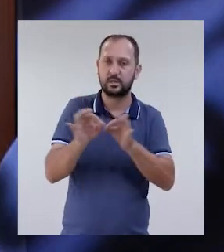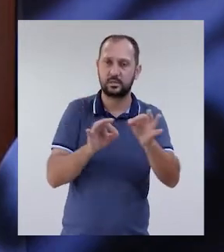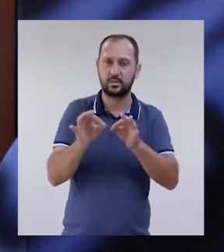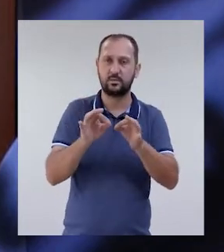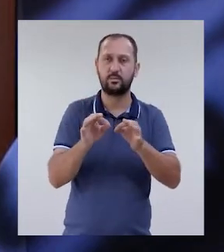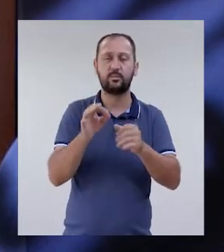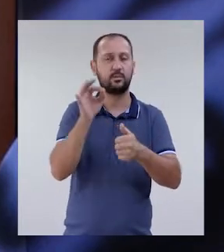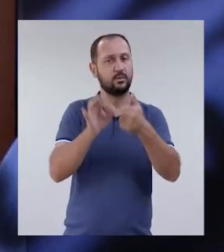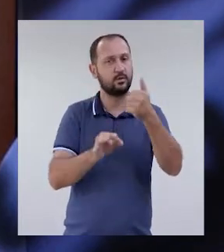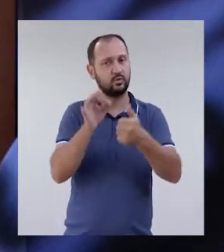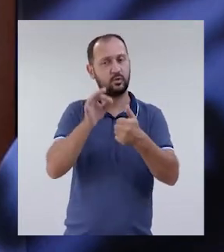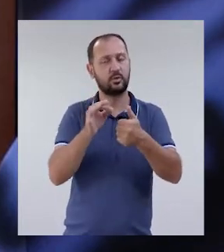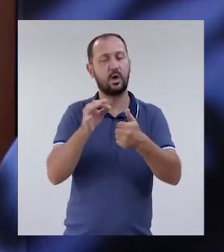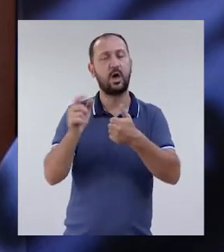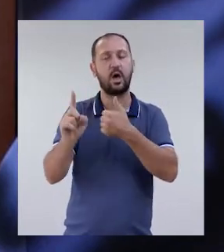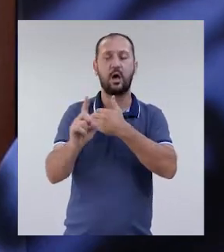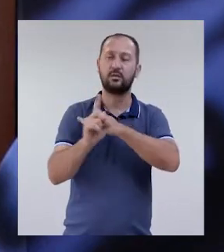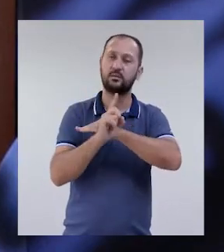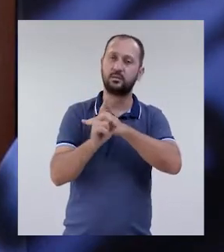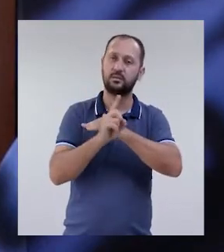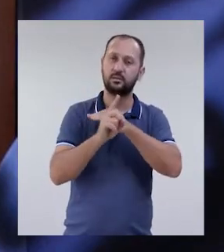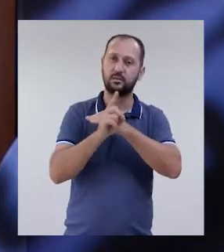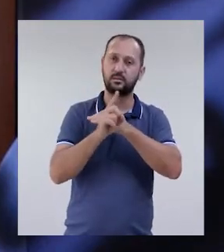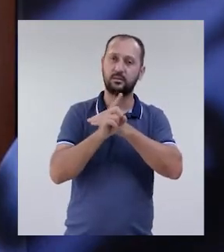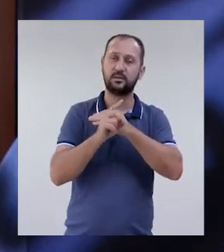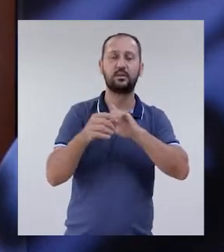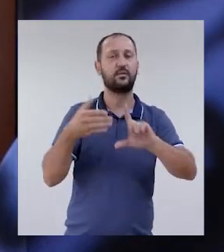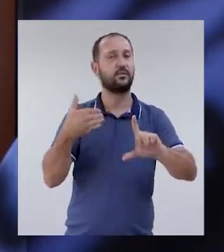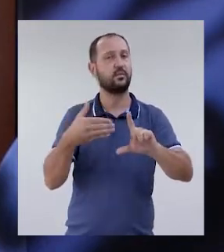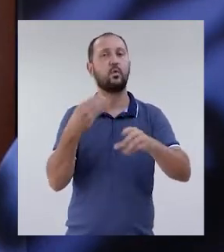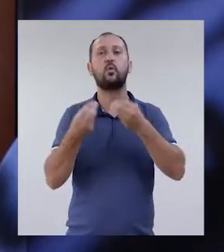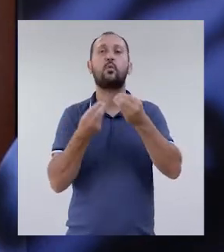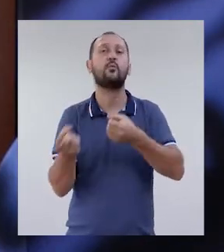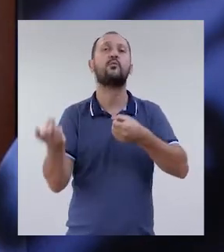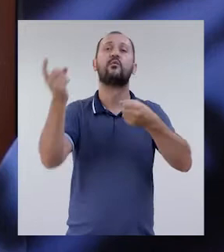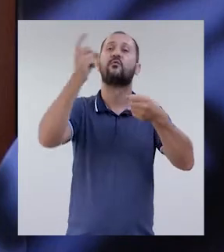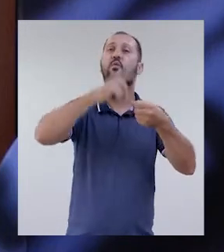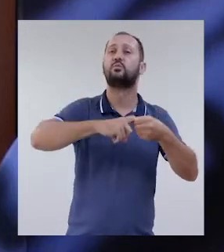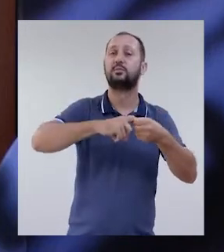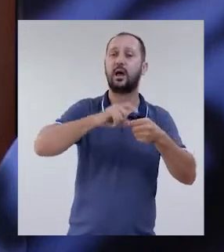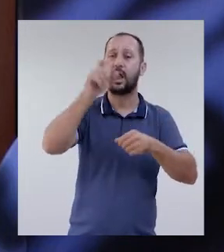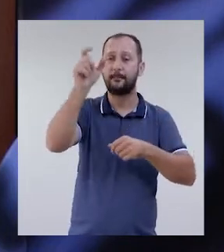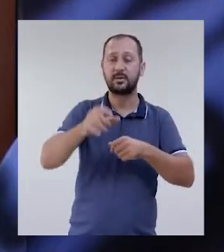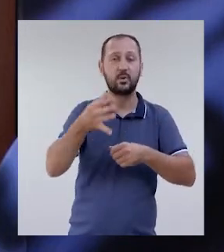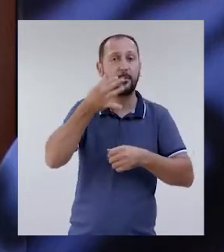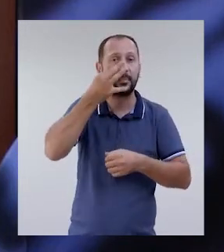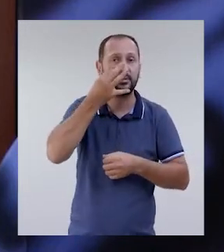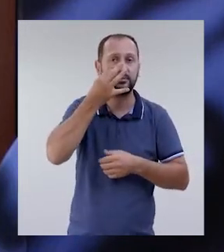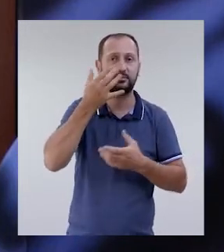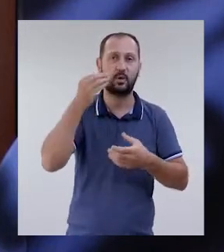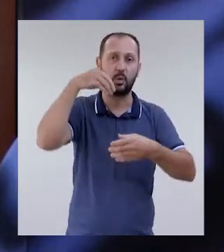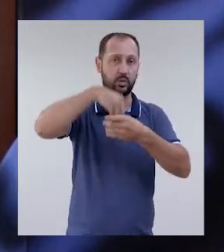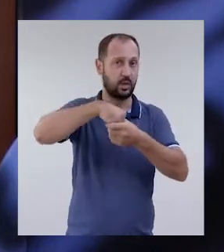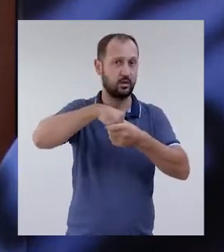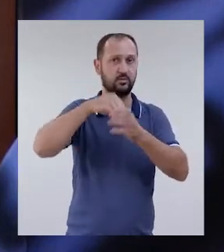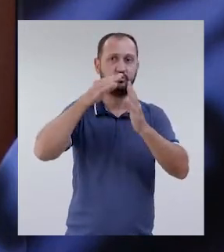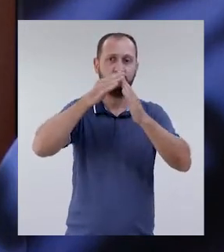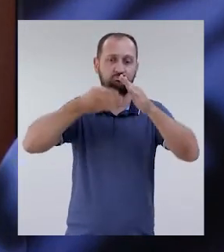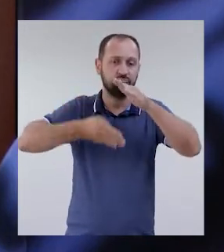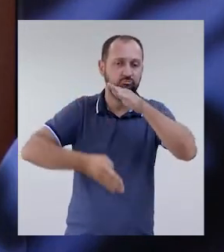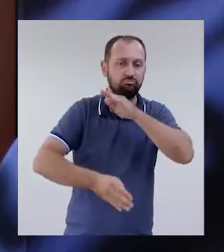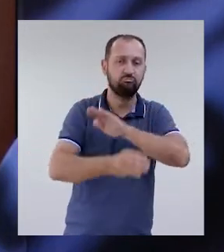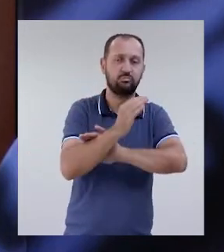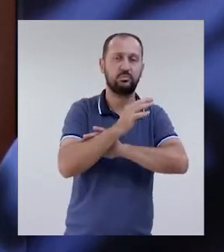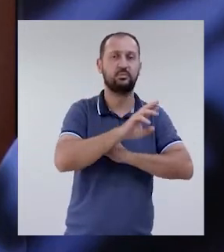Tribunal de Justiça atender todo mundo de forma virtual, como vai ser a preparação para voltar a receber as pessoas nas suas instalações,